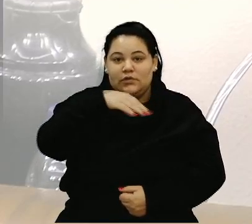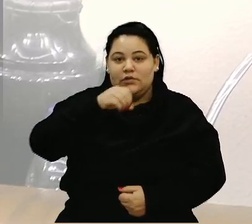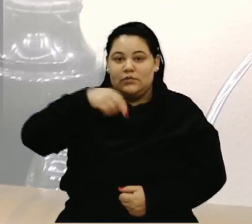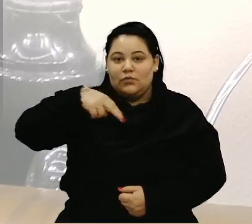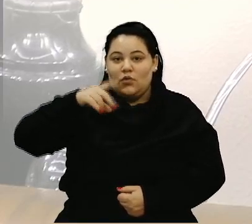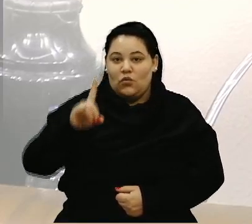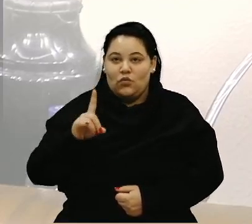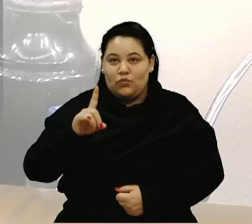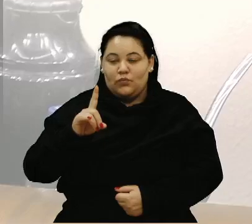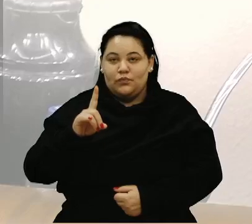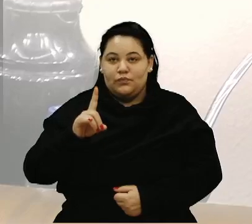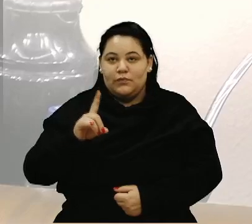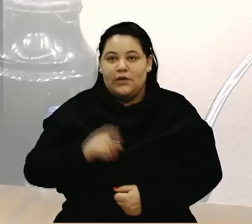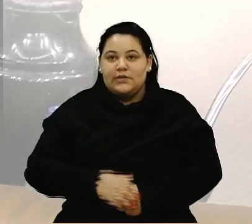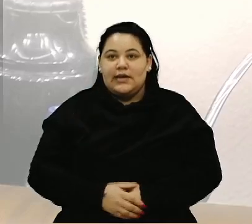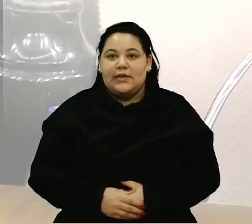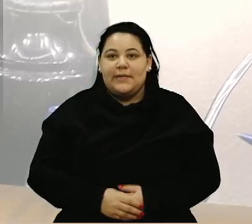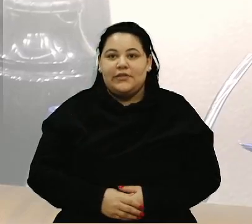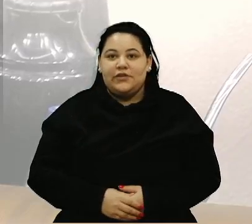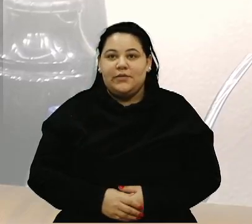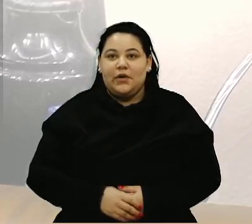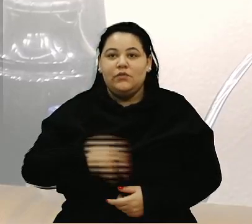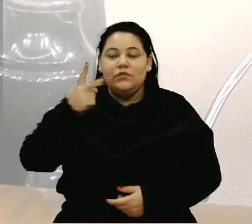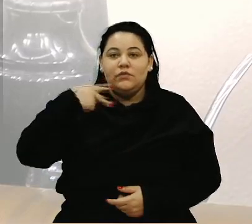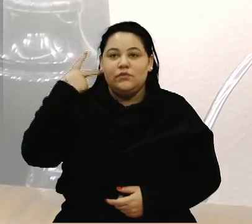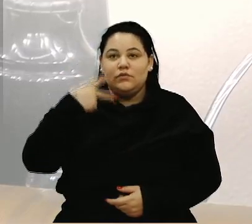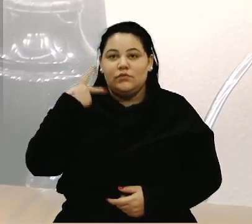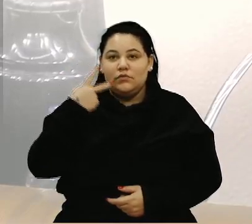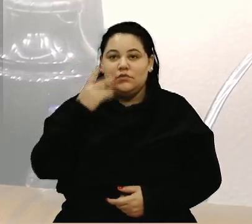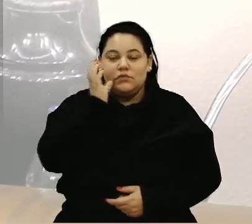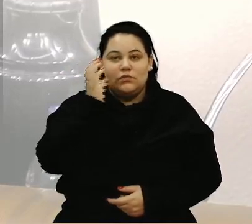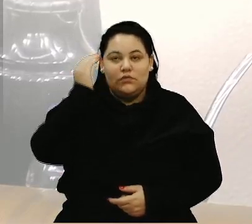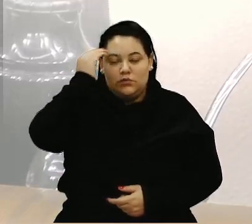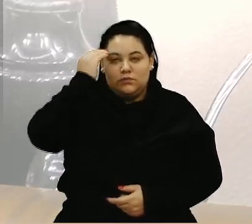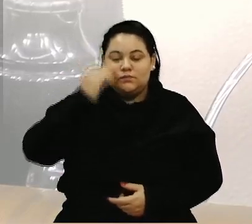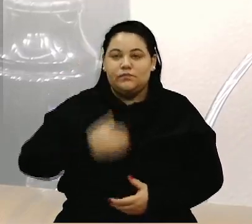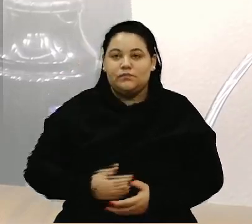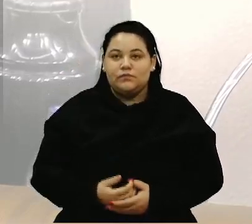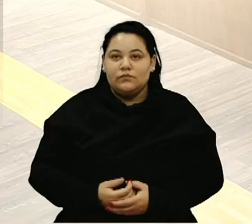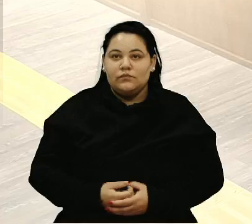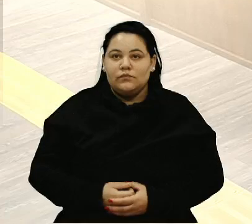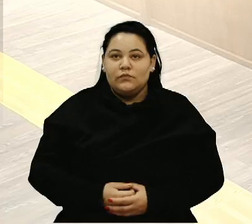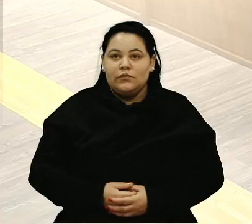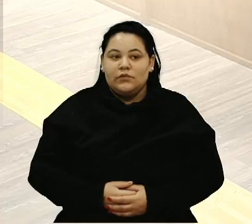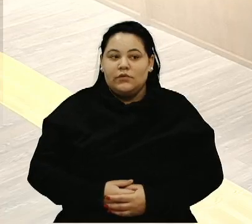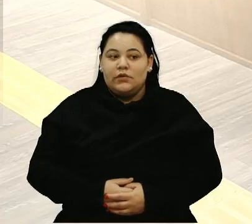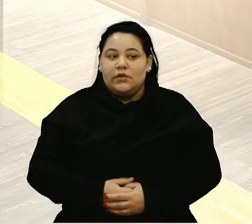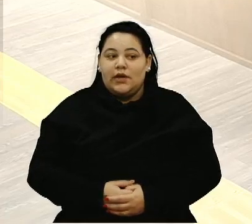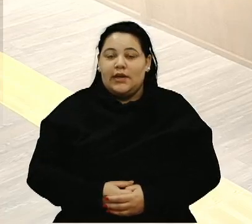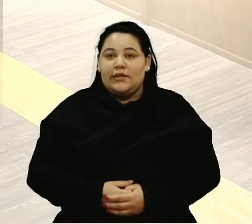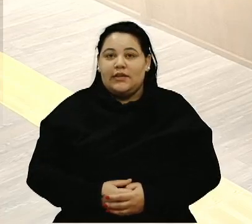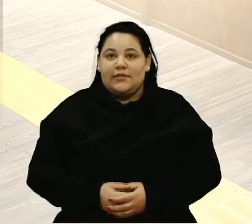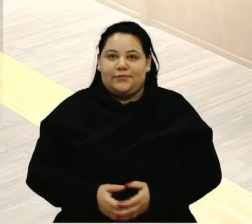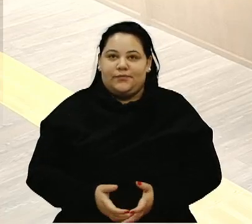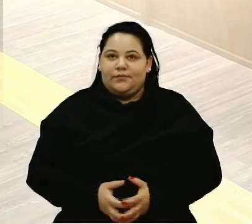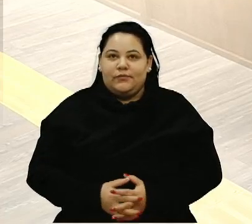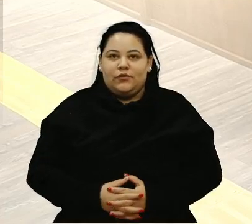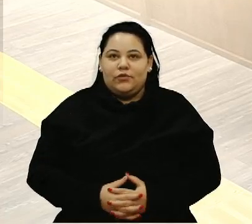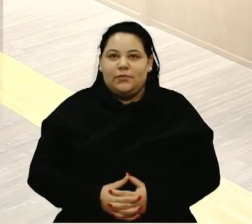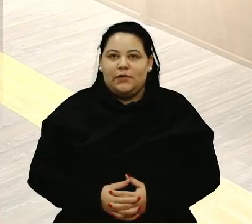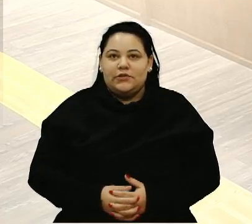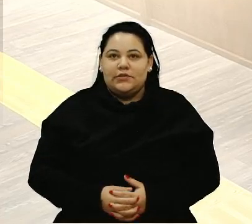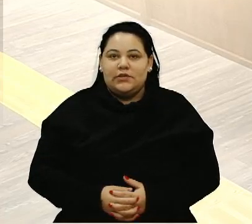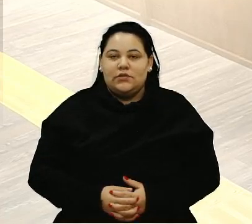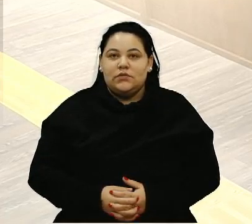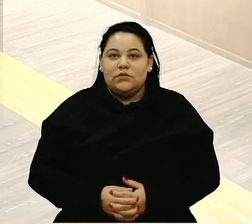Rauli. Relator, vereador Felipe Gremelmaier, com a palavra o relator para a leitura do parecer. A